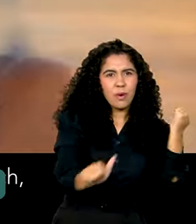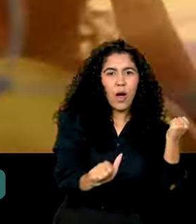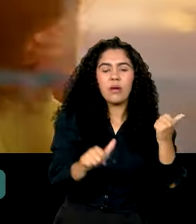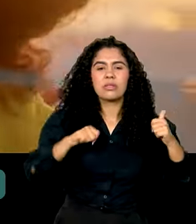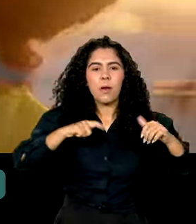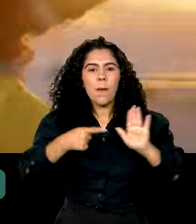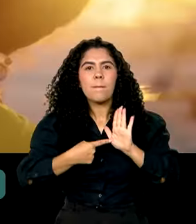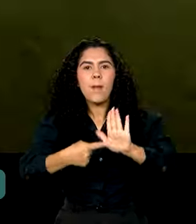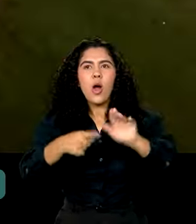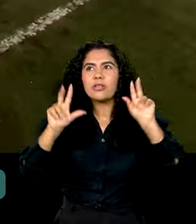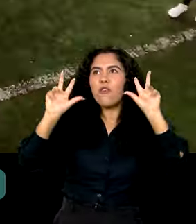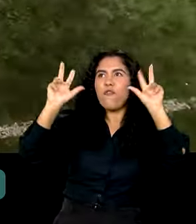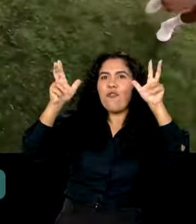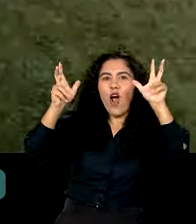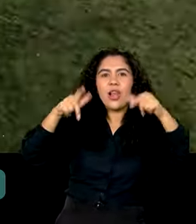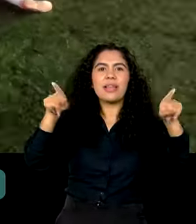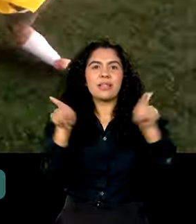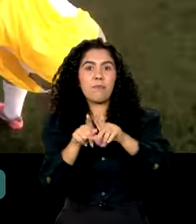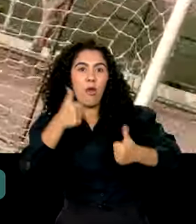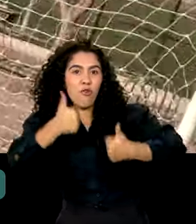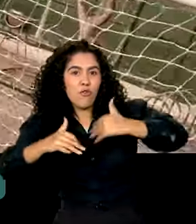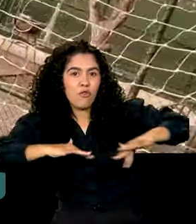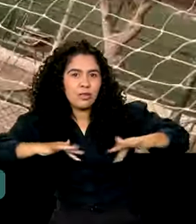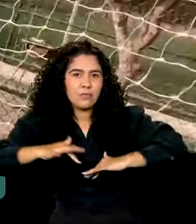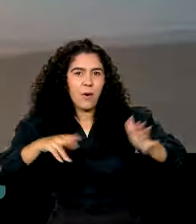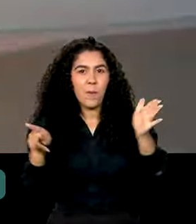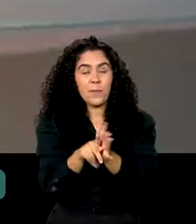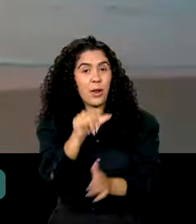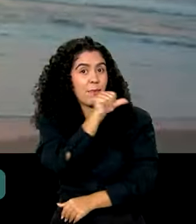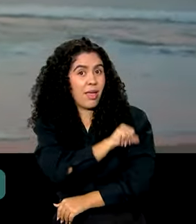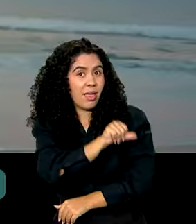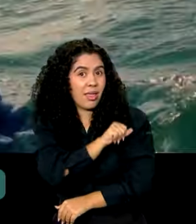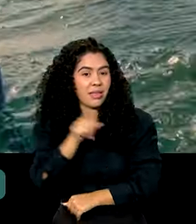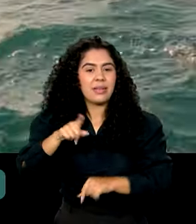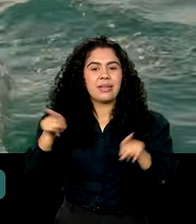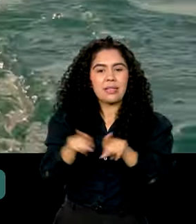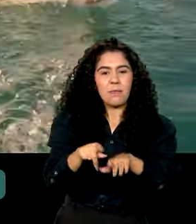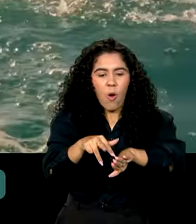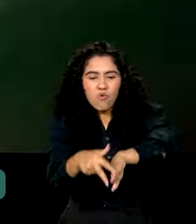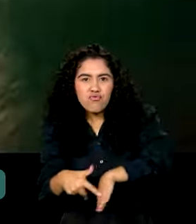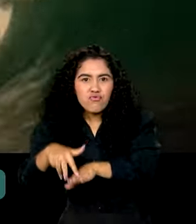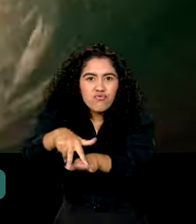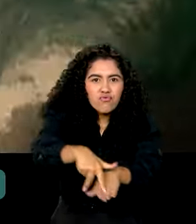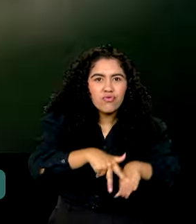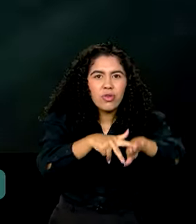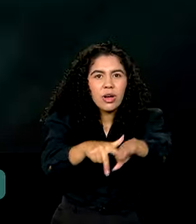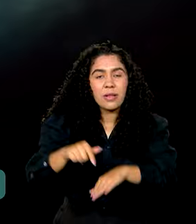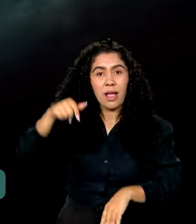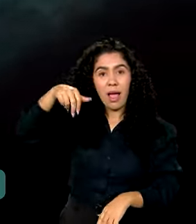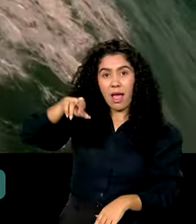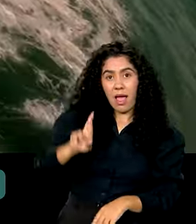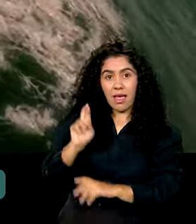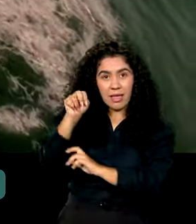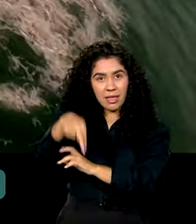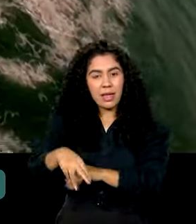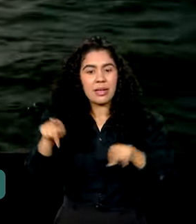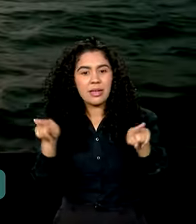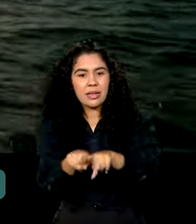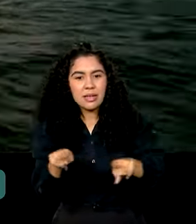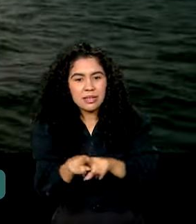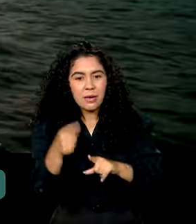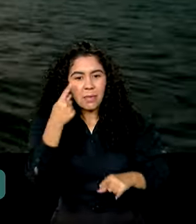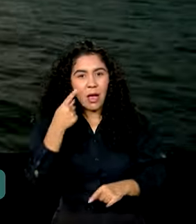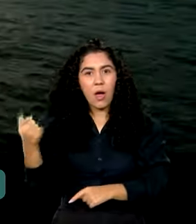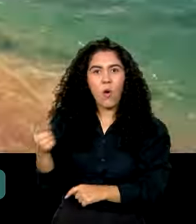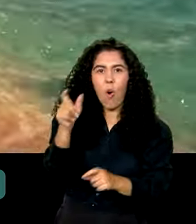mostra o vôlei de praia e o futebol feminino no Rio de Janeiro, o surf nas praias de Pipa, no Rio Grande do Norte, o kitesurf